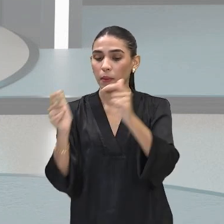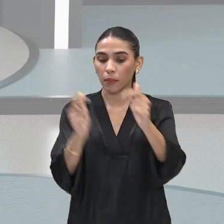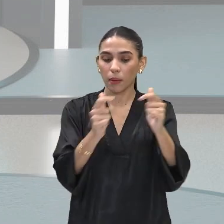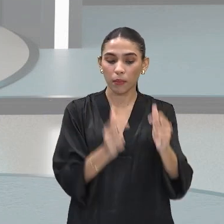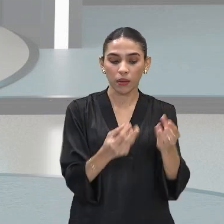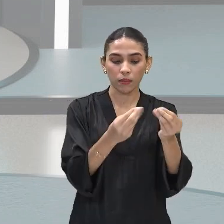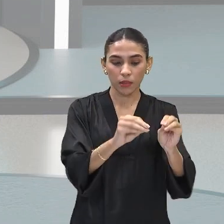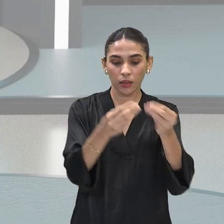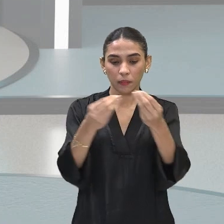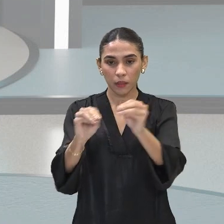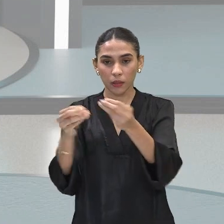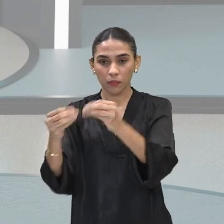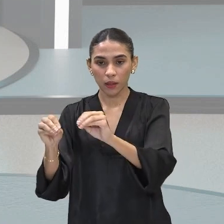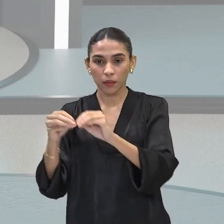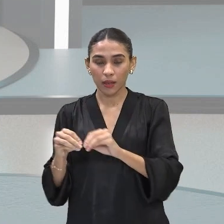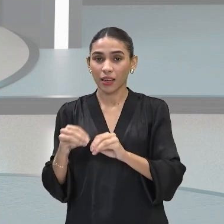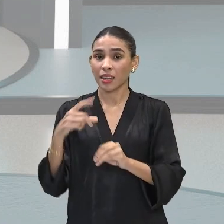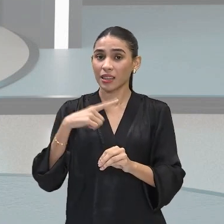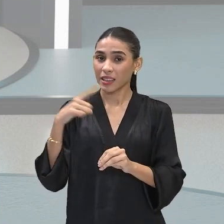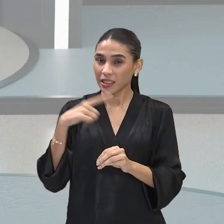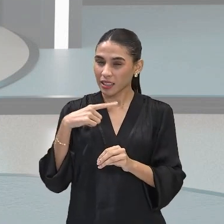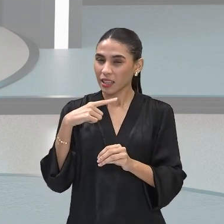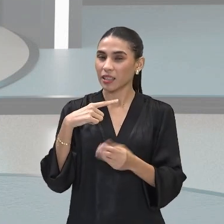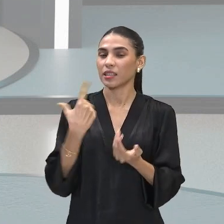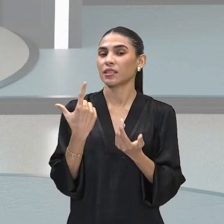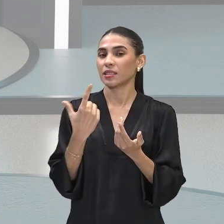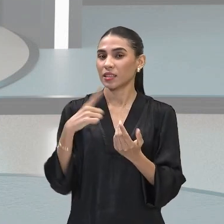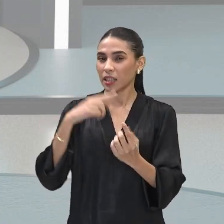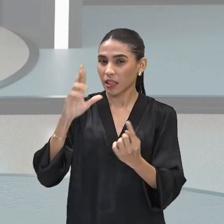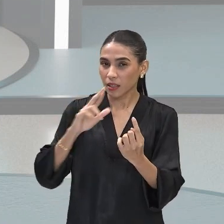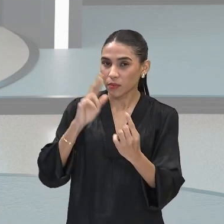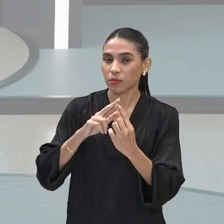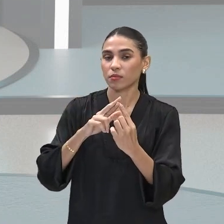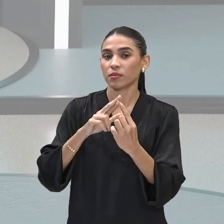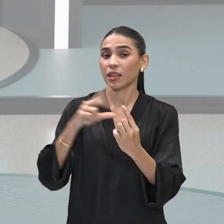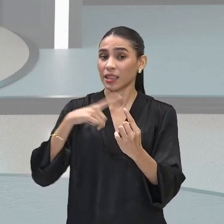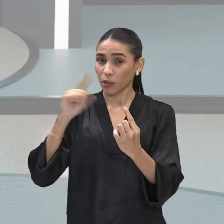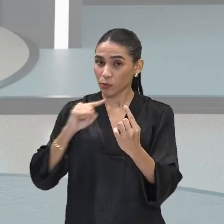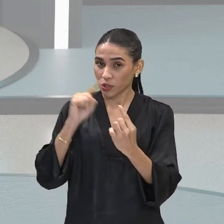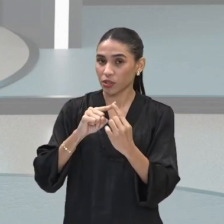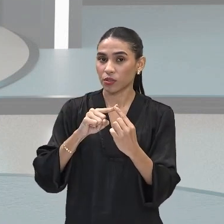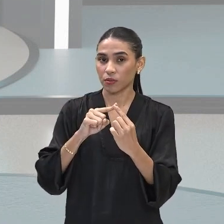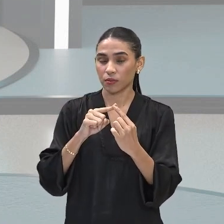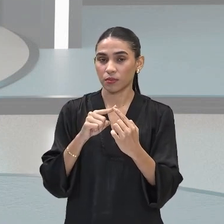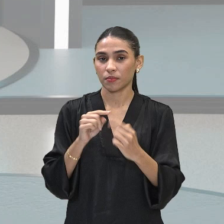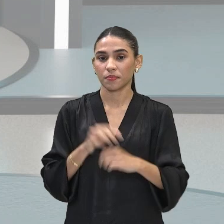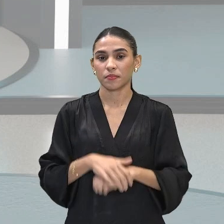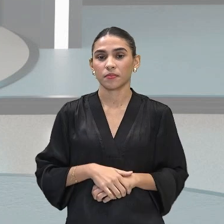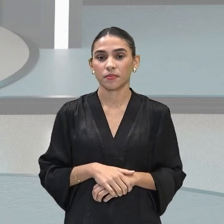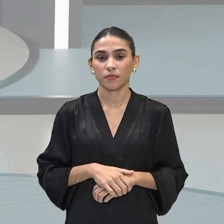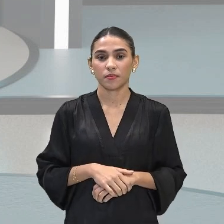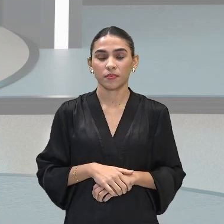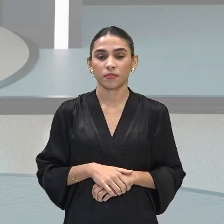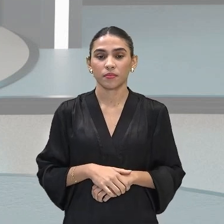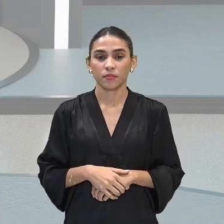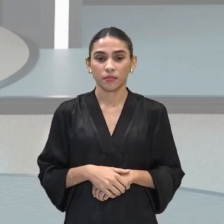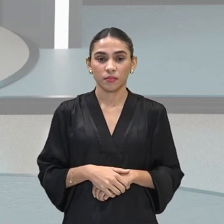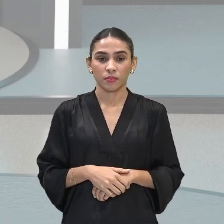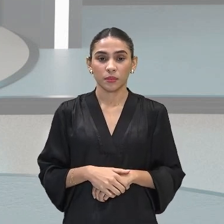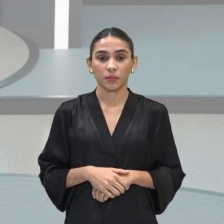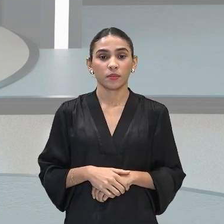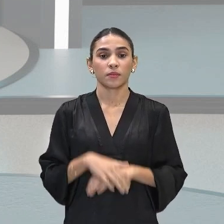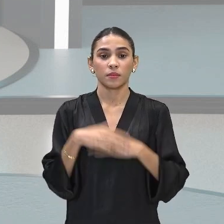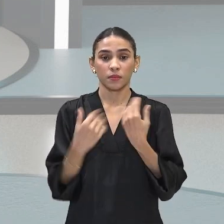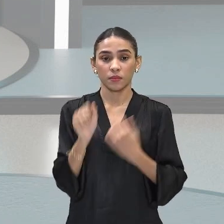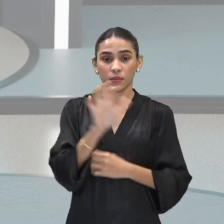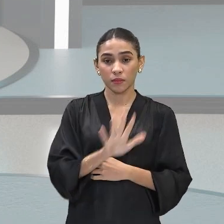nessa instalação tem um porquê, tem uma razão de estar ali, certo? Então, olhando